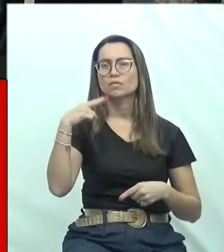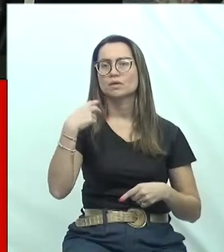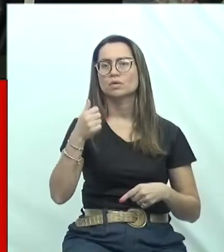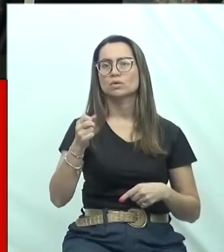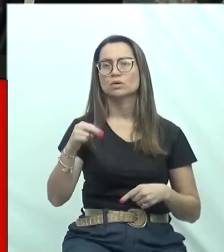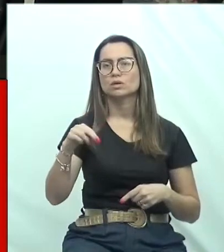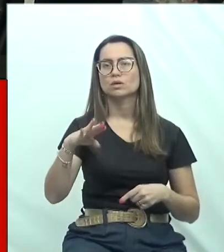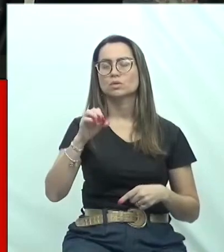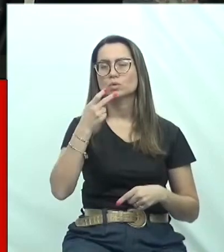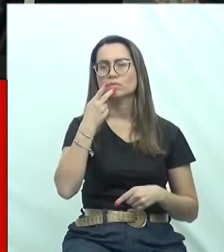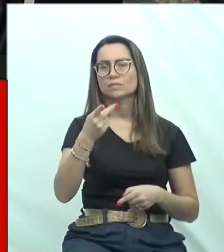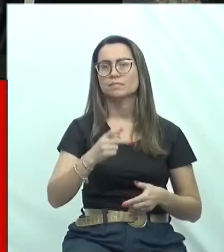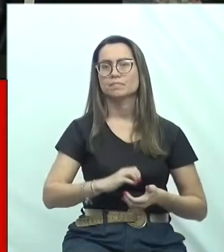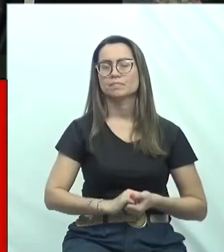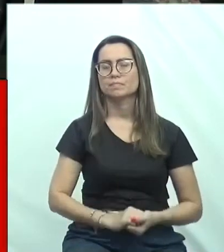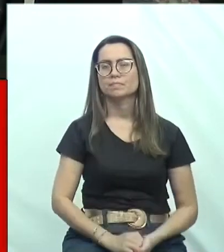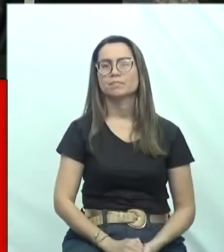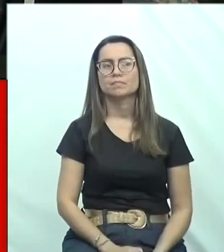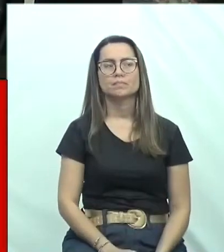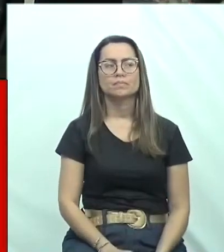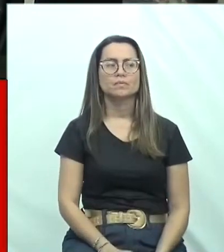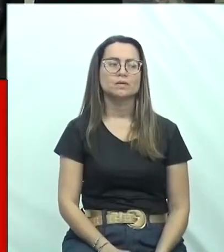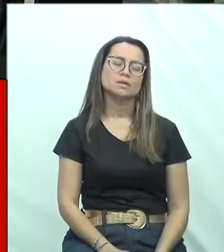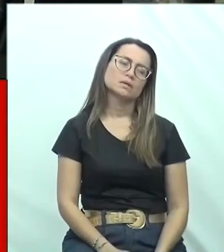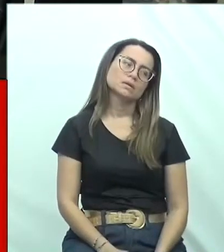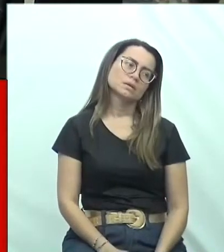Antônio de Oliveira.